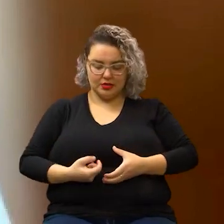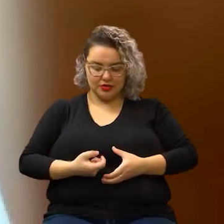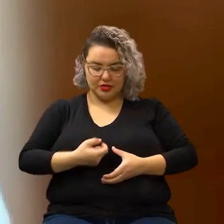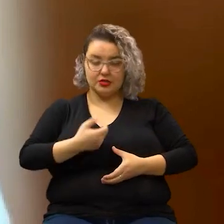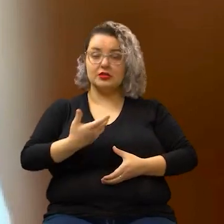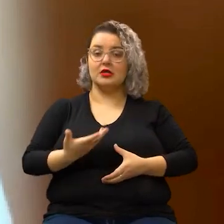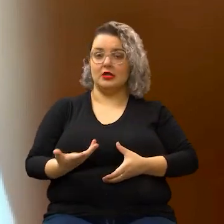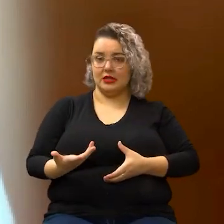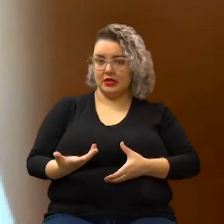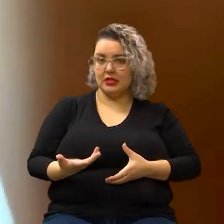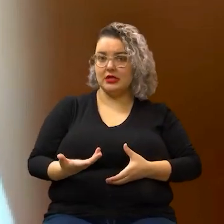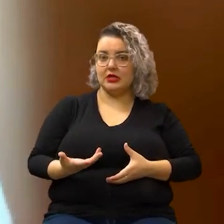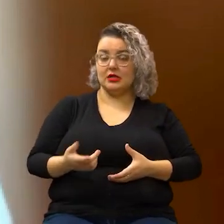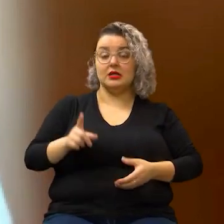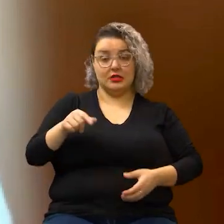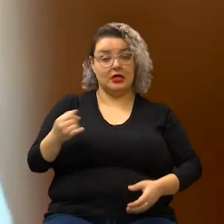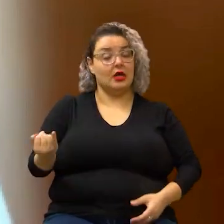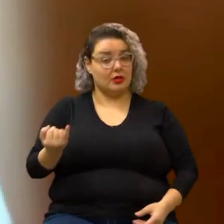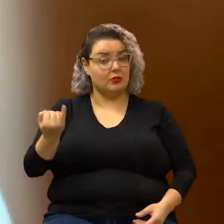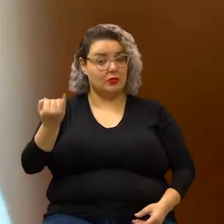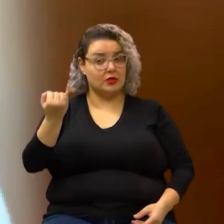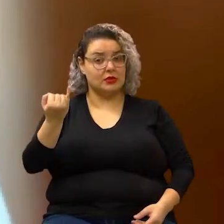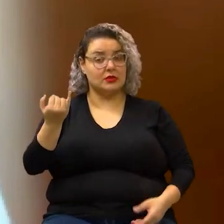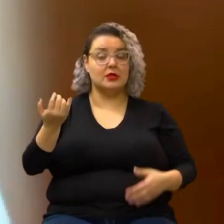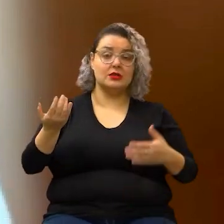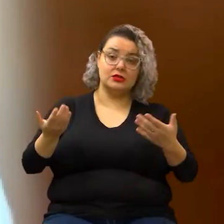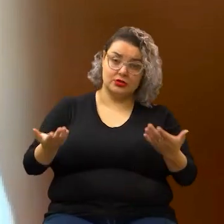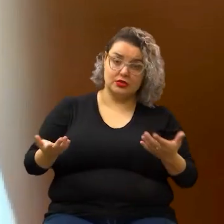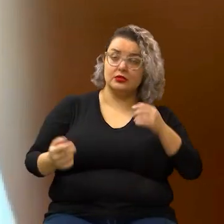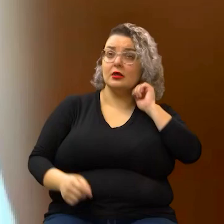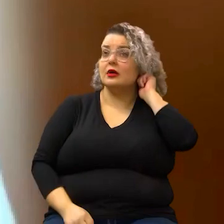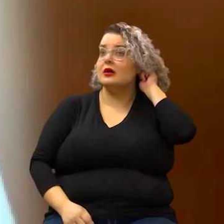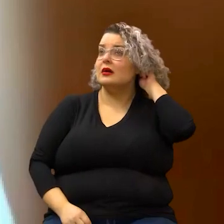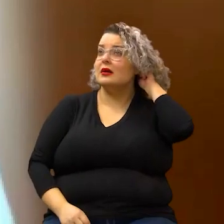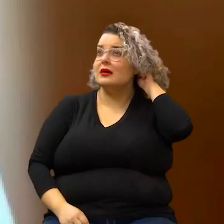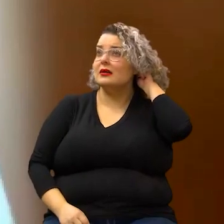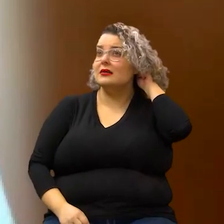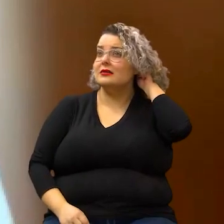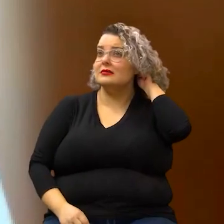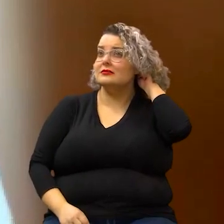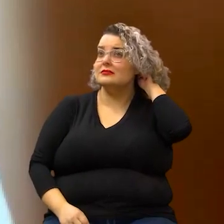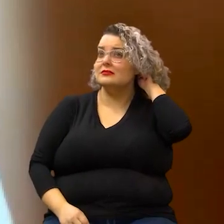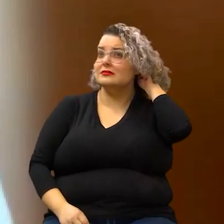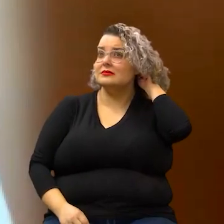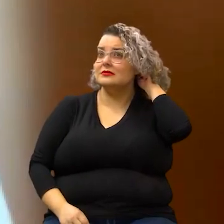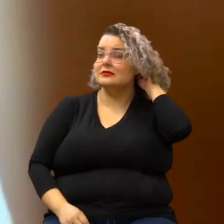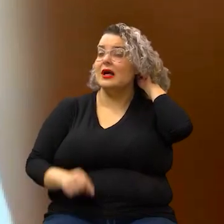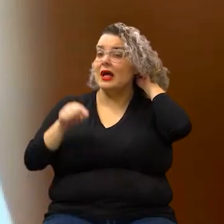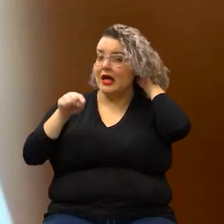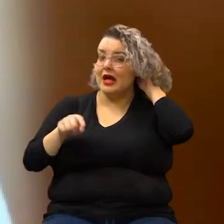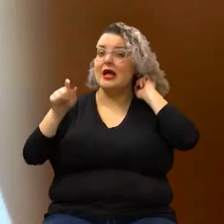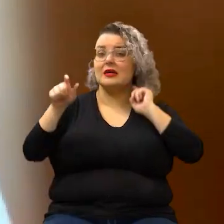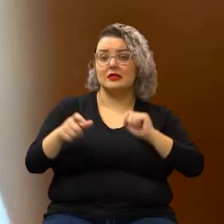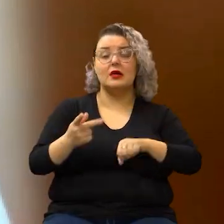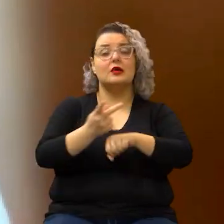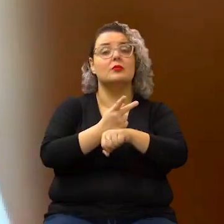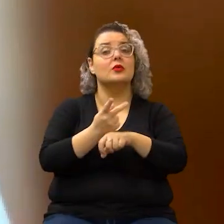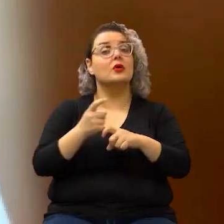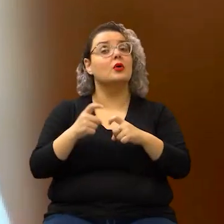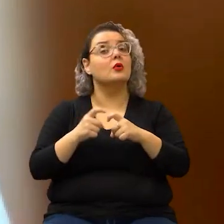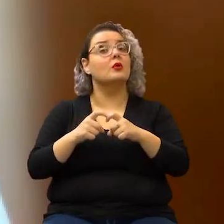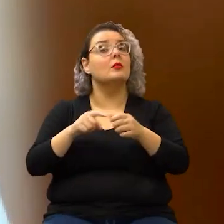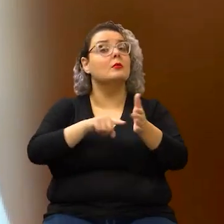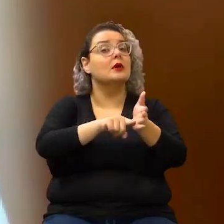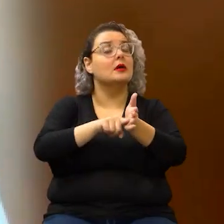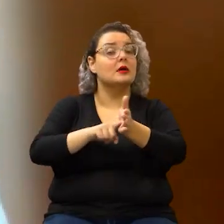câncer gástrico que seja relevante, então este indivíduo ele deve procurar o